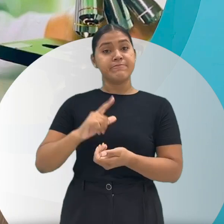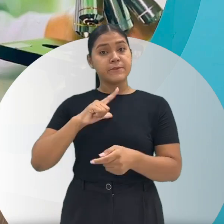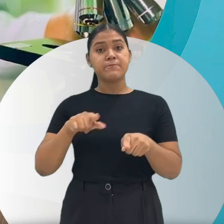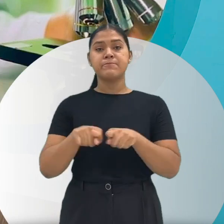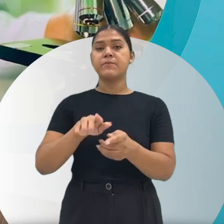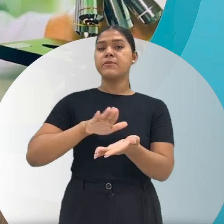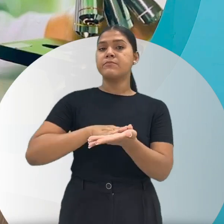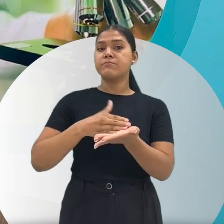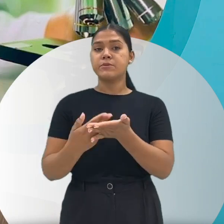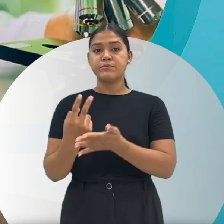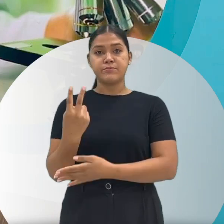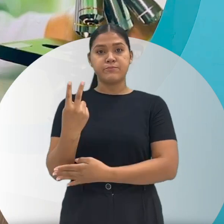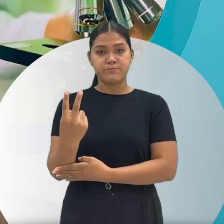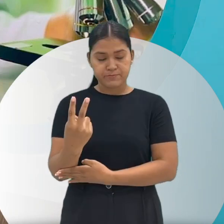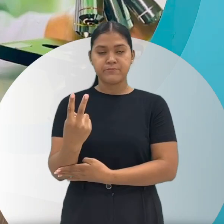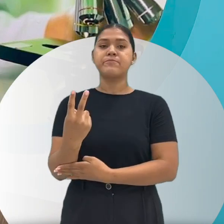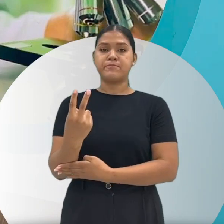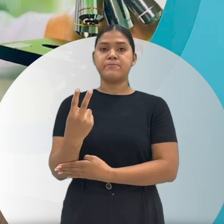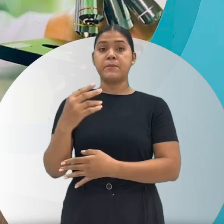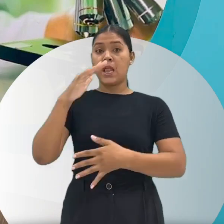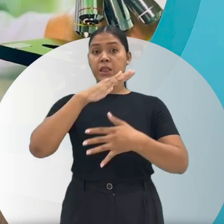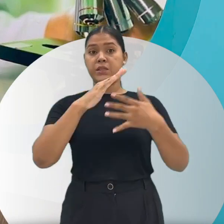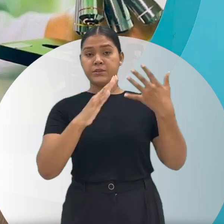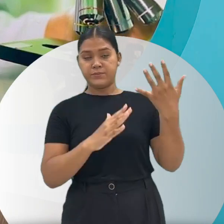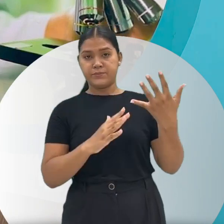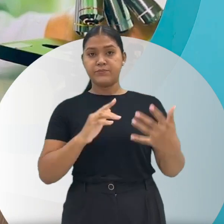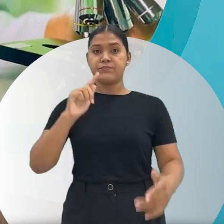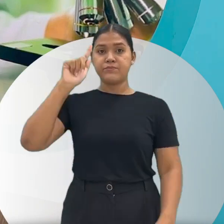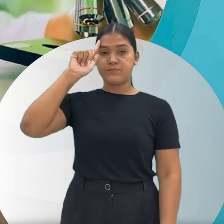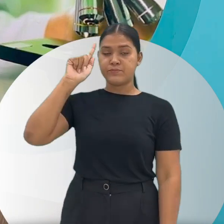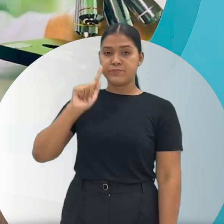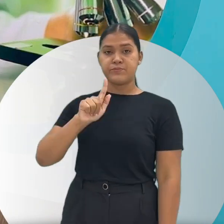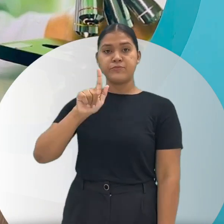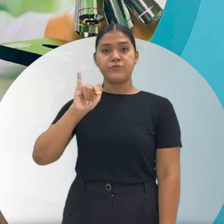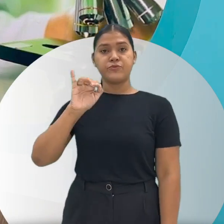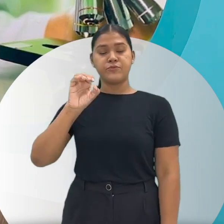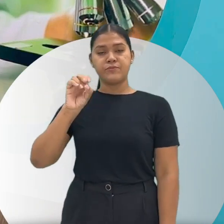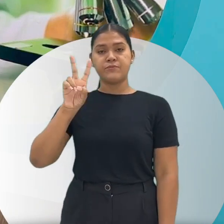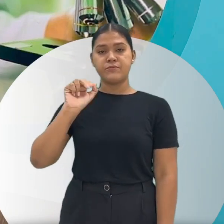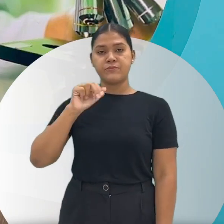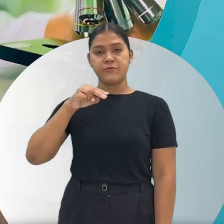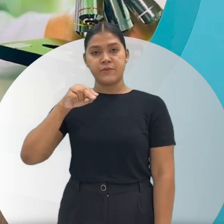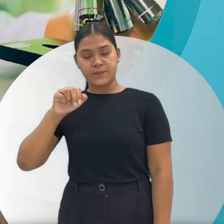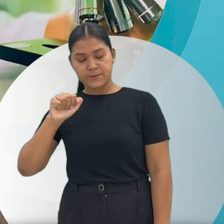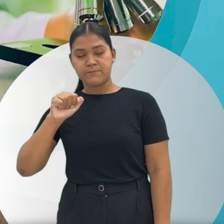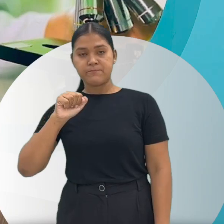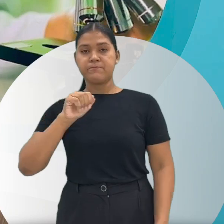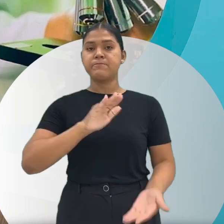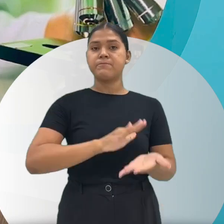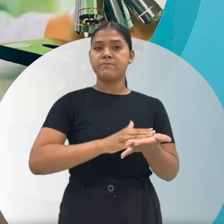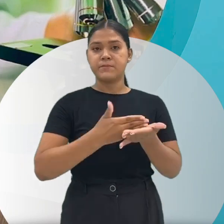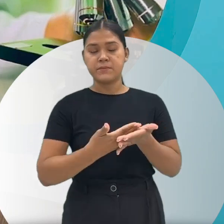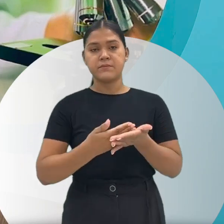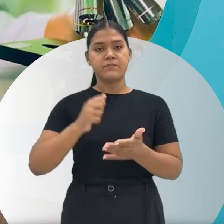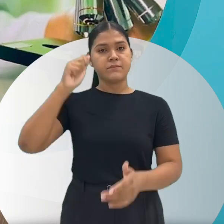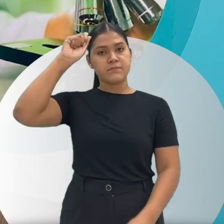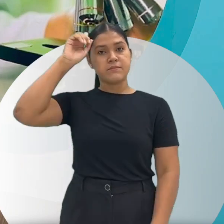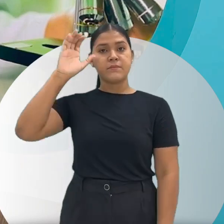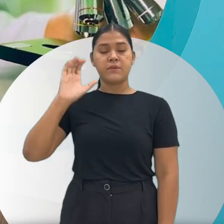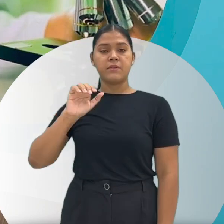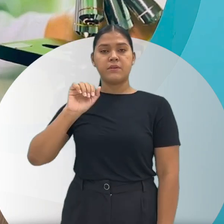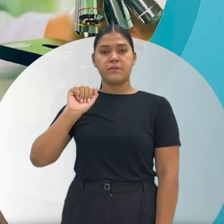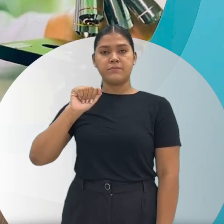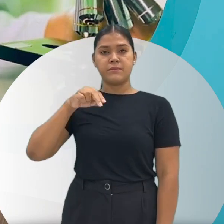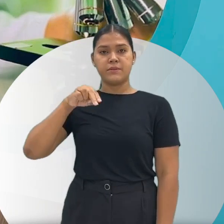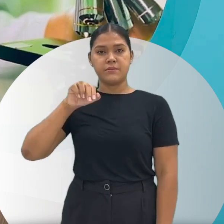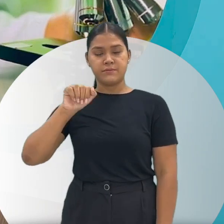e intérpretes em Libras, Giovana Cruz e Ana Kátia, que vão dar esse suporte para a gente. Nessa conversa